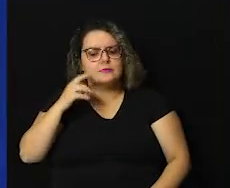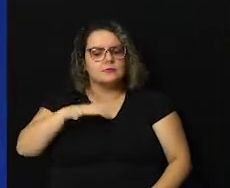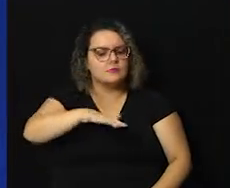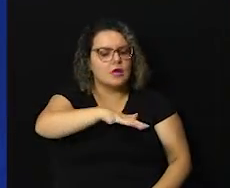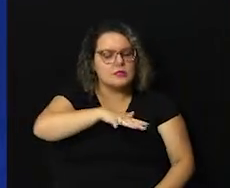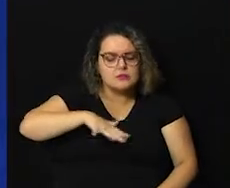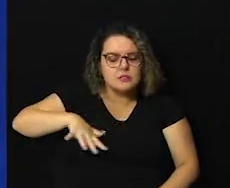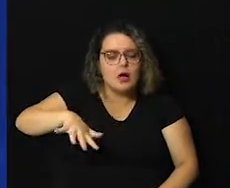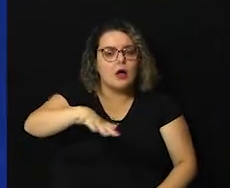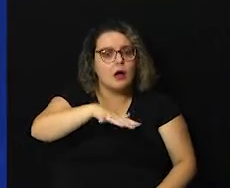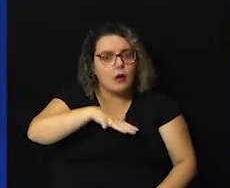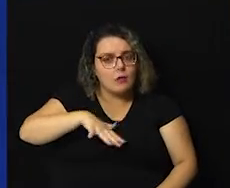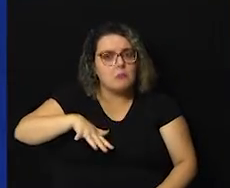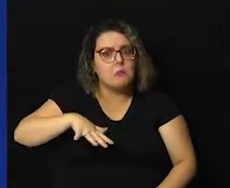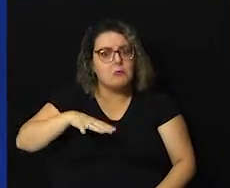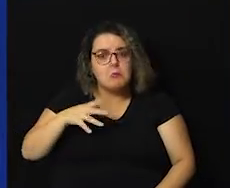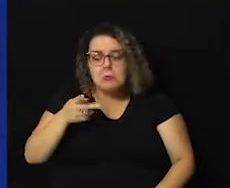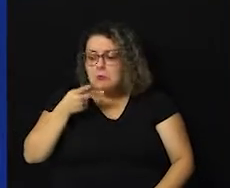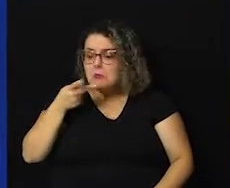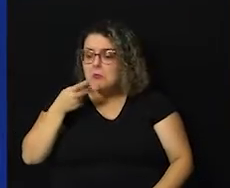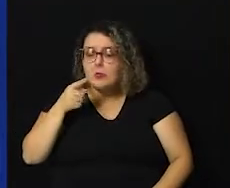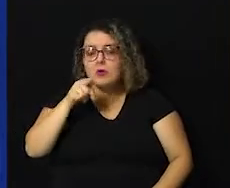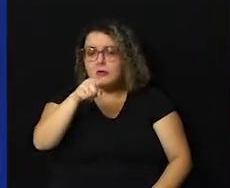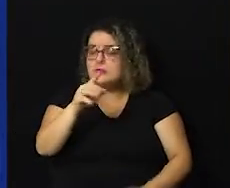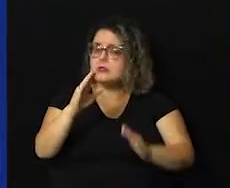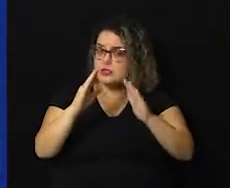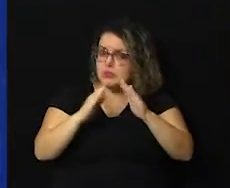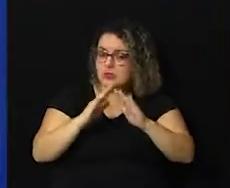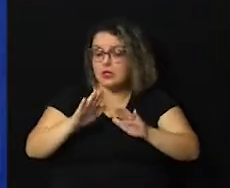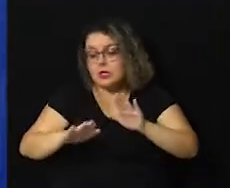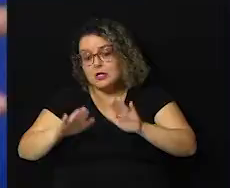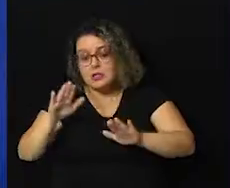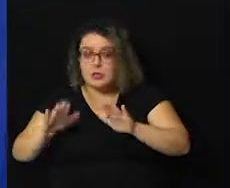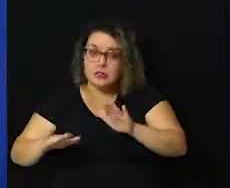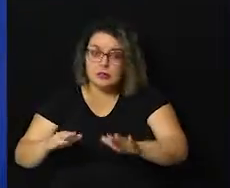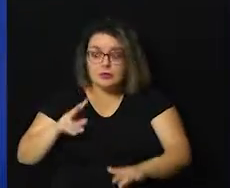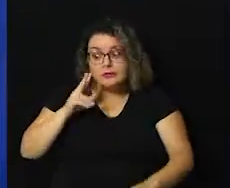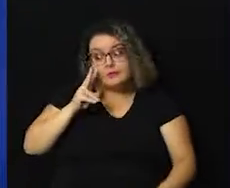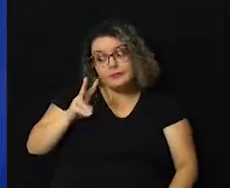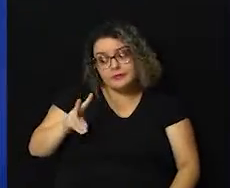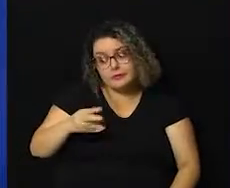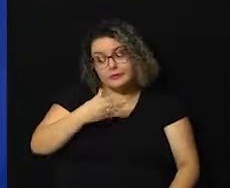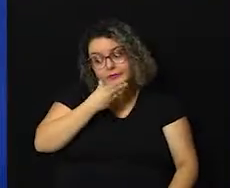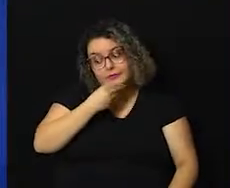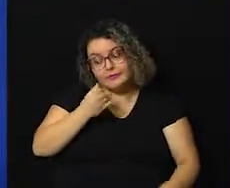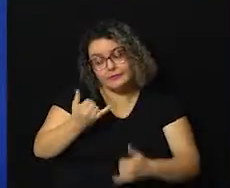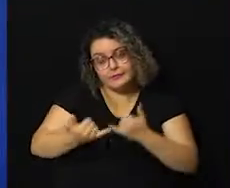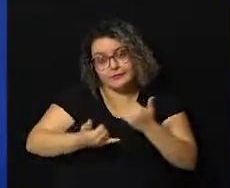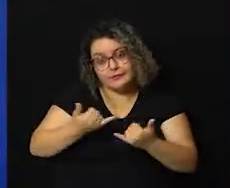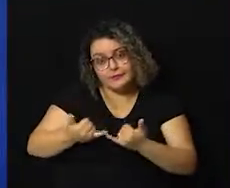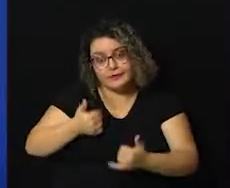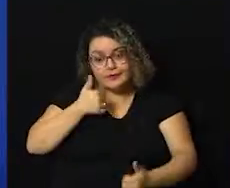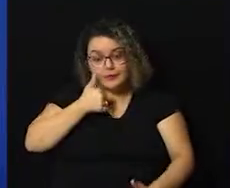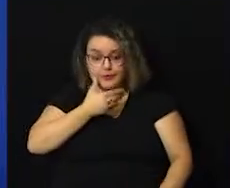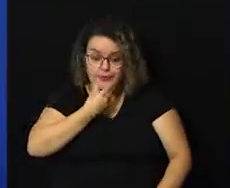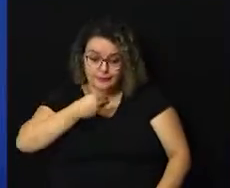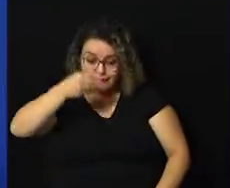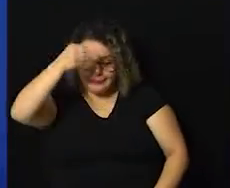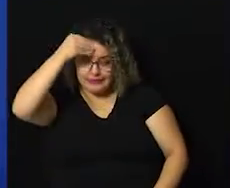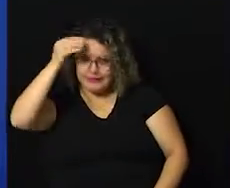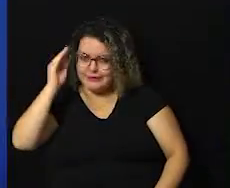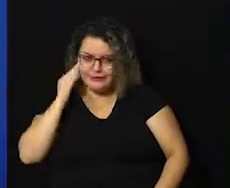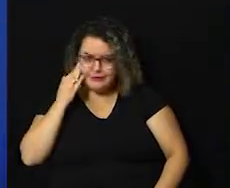nesse universo né a gente tá falando aqui com você aí de casa que talvez seu filho jogando alguma coisa ver os Ah